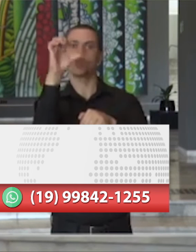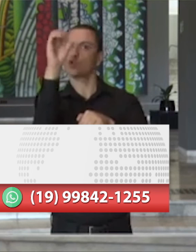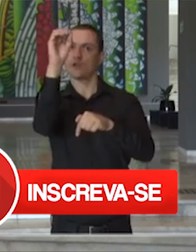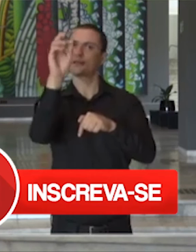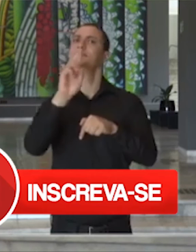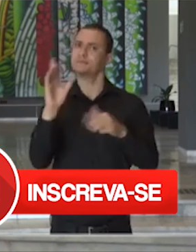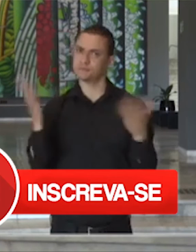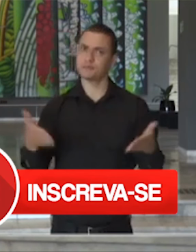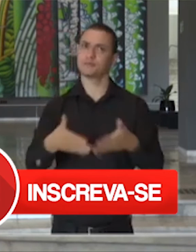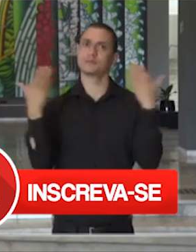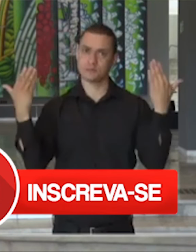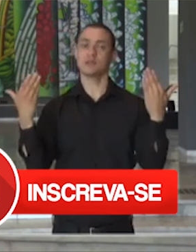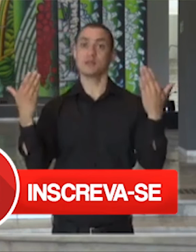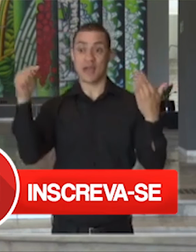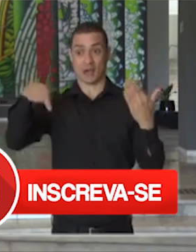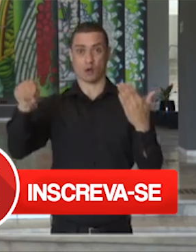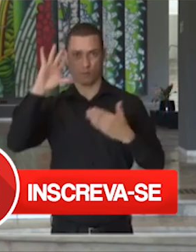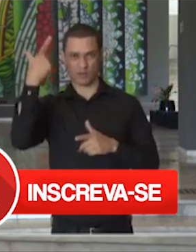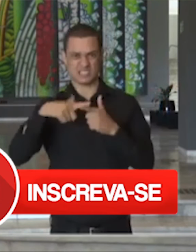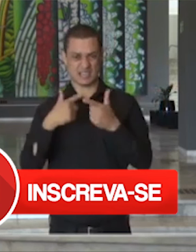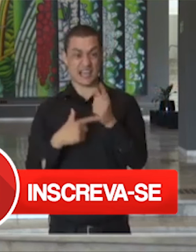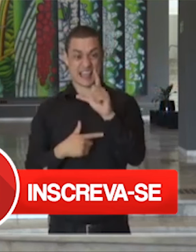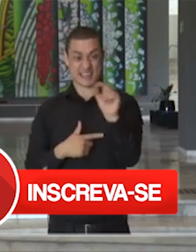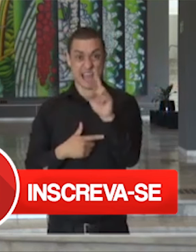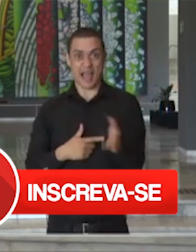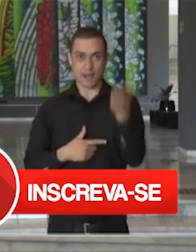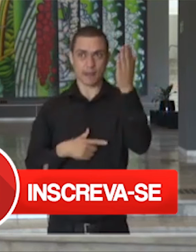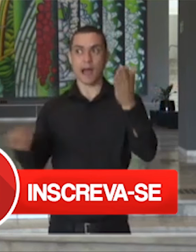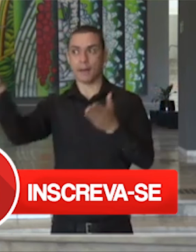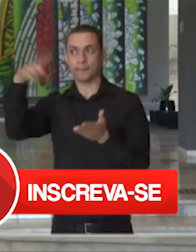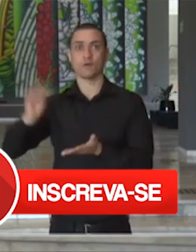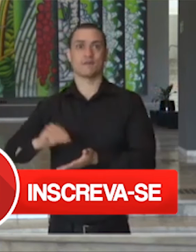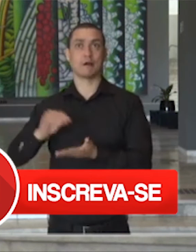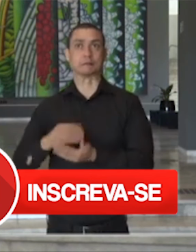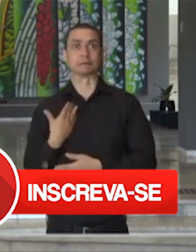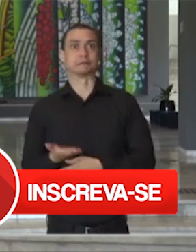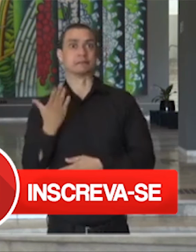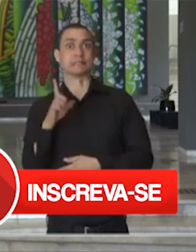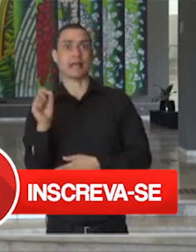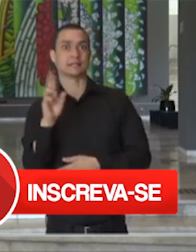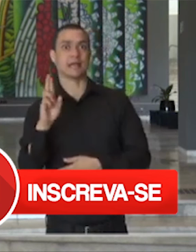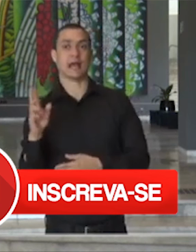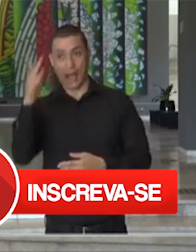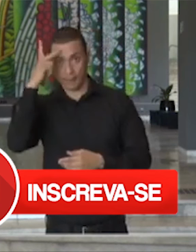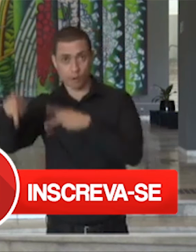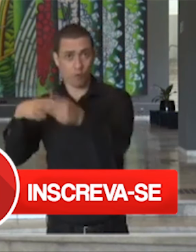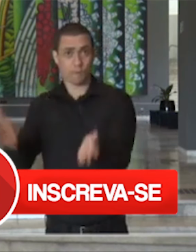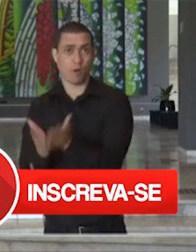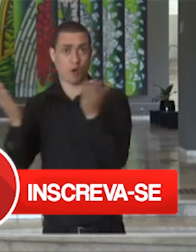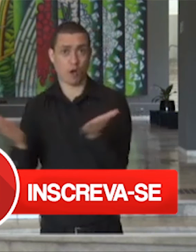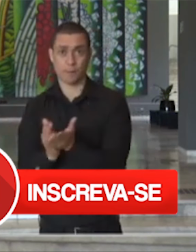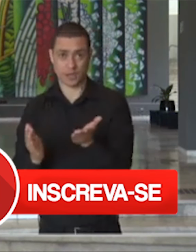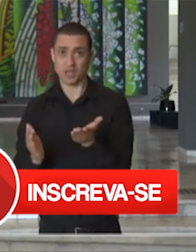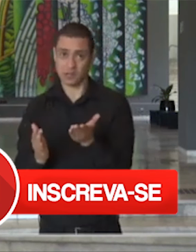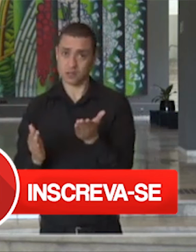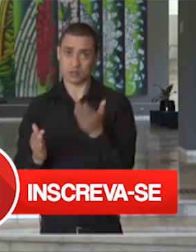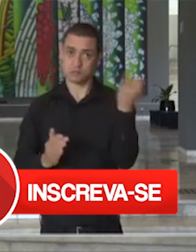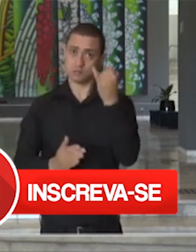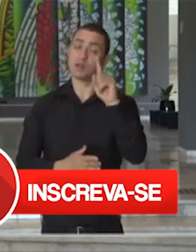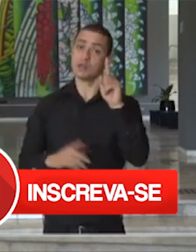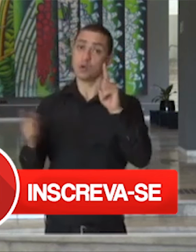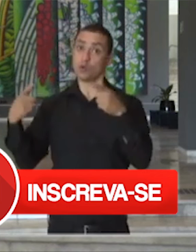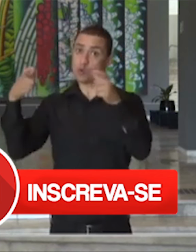90,00. Numa situação como essa, R$ 10,00 fazem muita falta a essa população de baixa renda. O